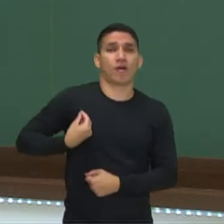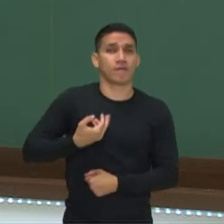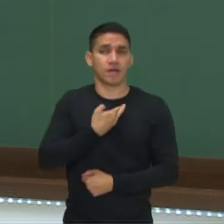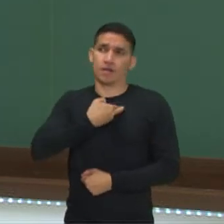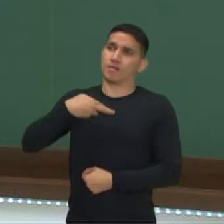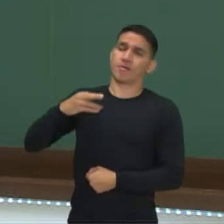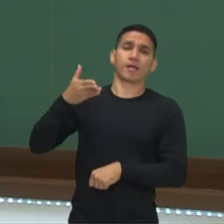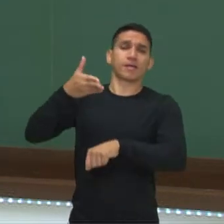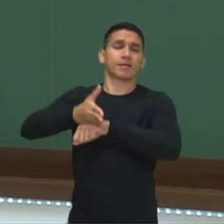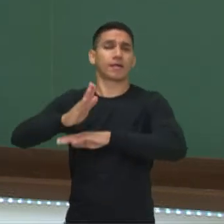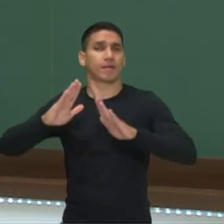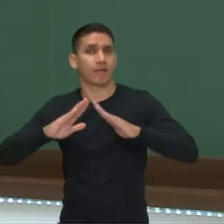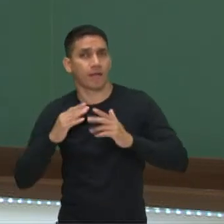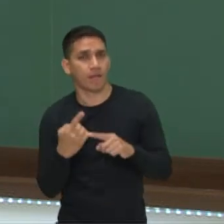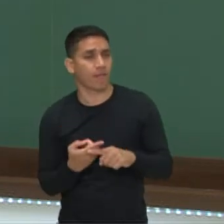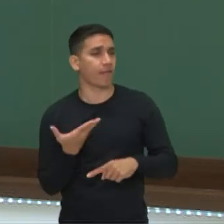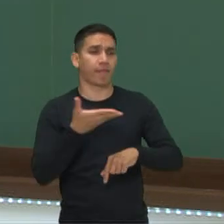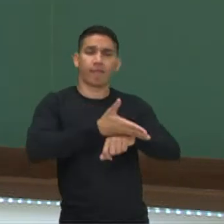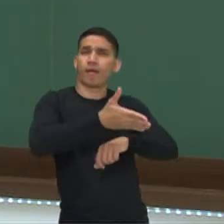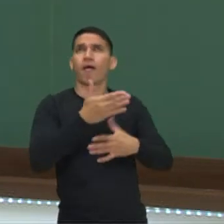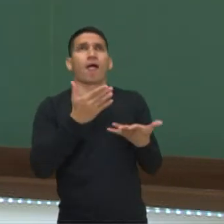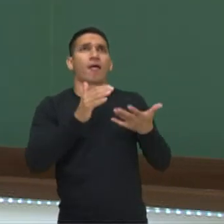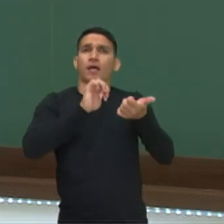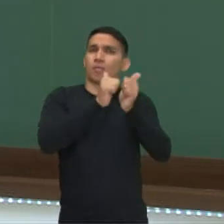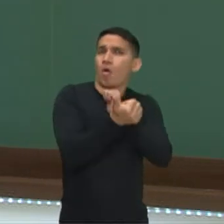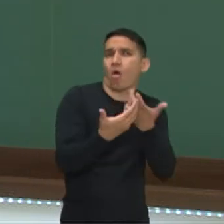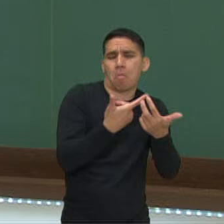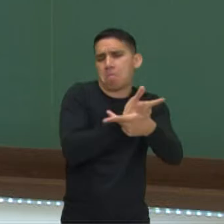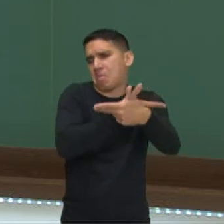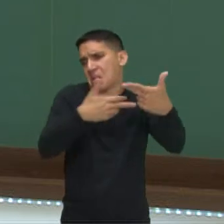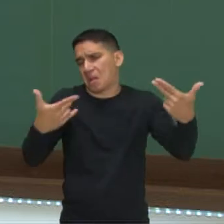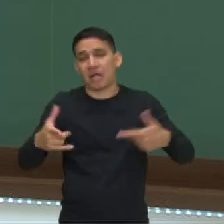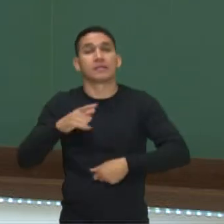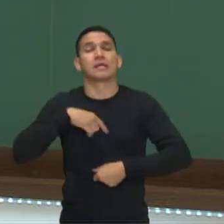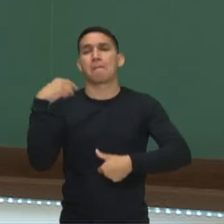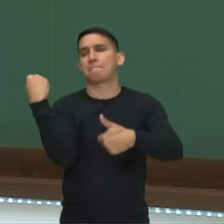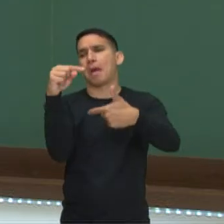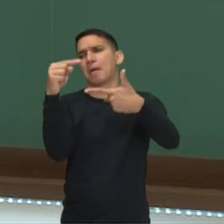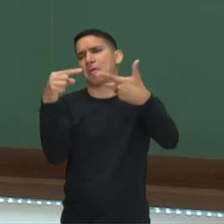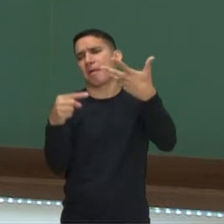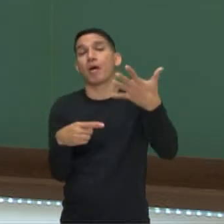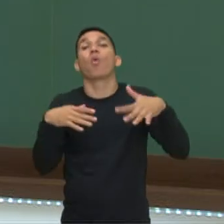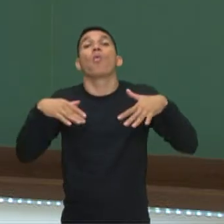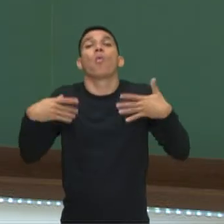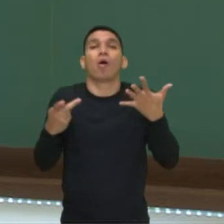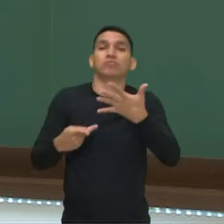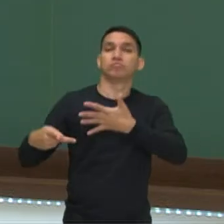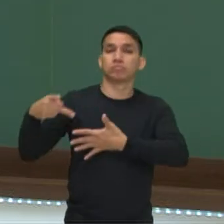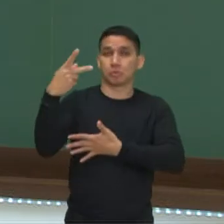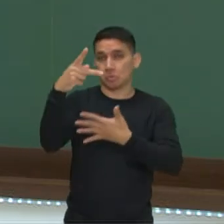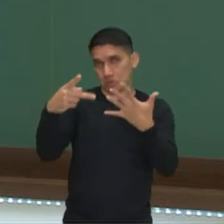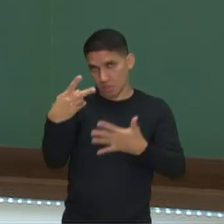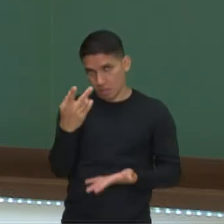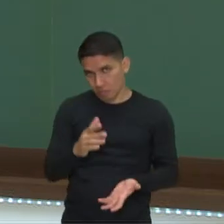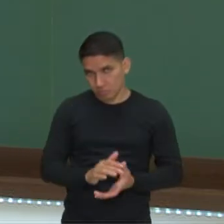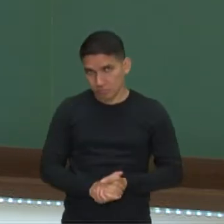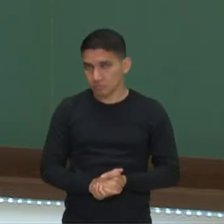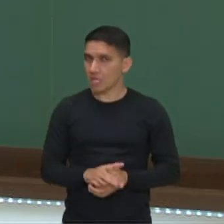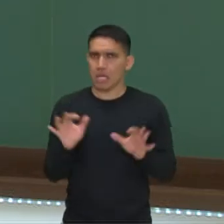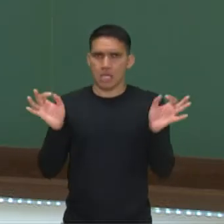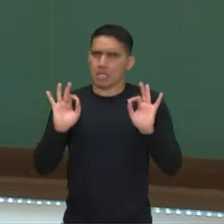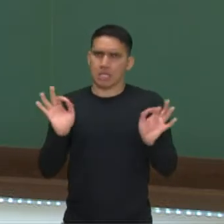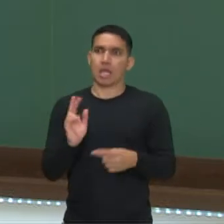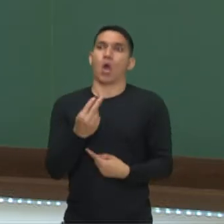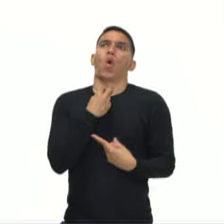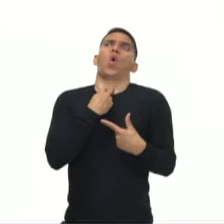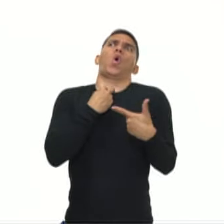ir à igreja, praticar esporte, daí cada um vai então mensurar a prioridade, né? E ninguém é tão ocupado assim,